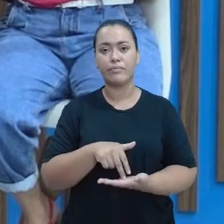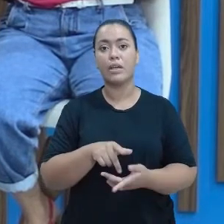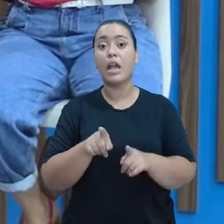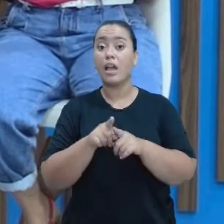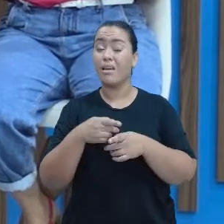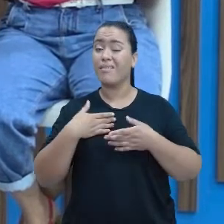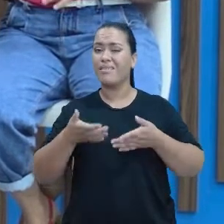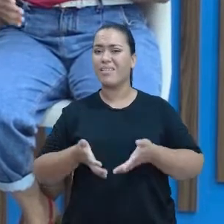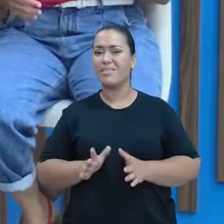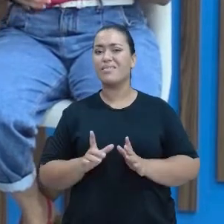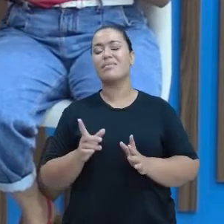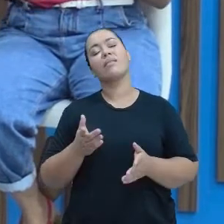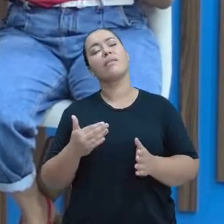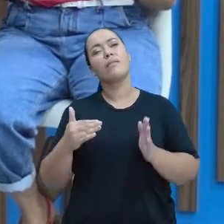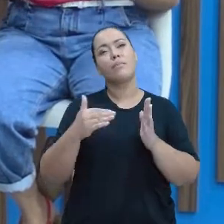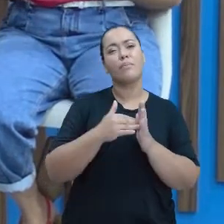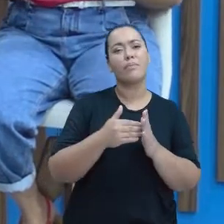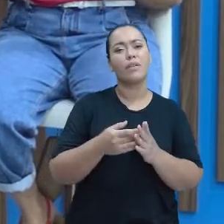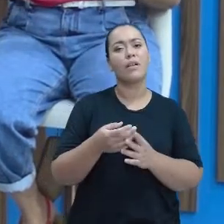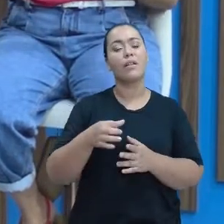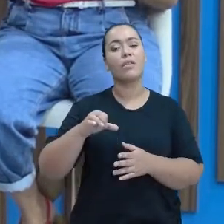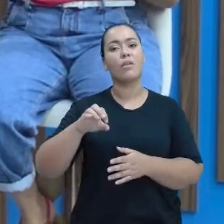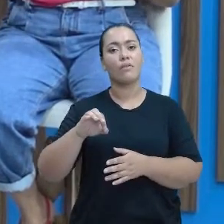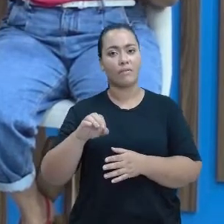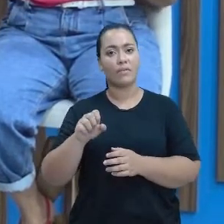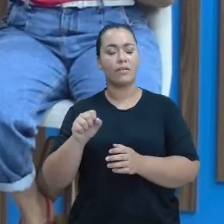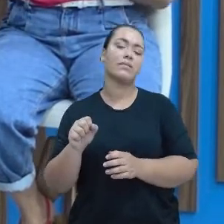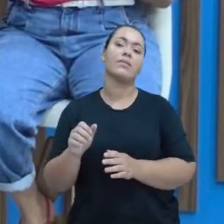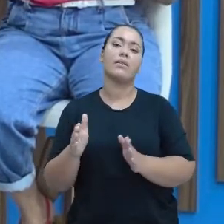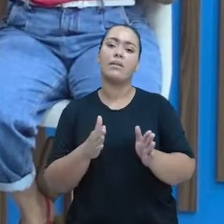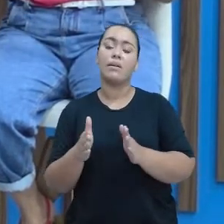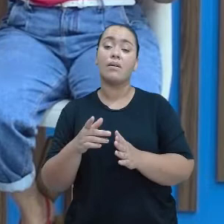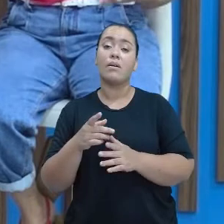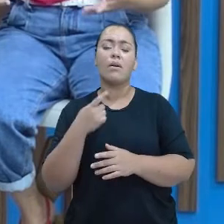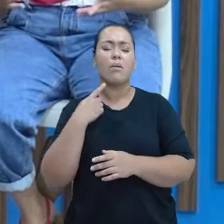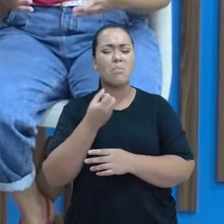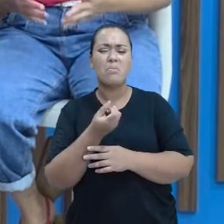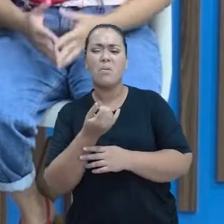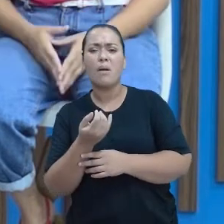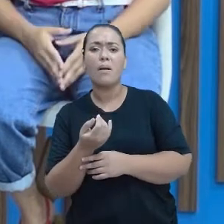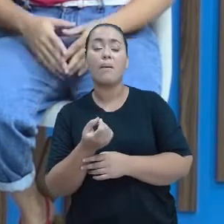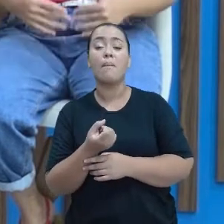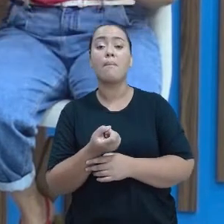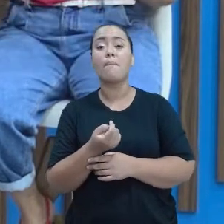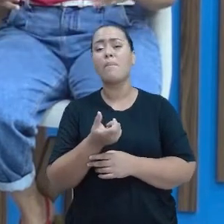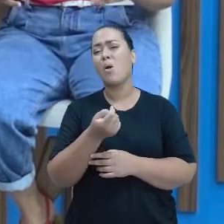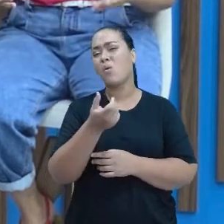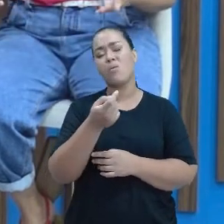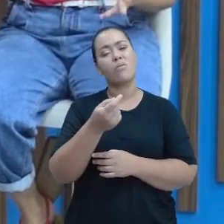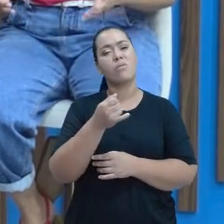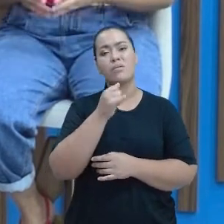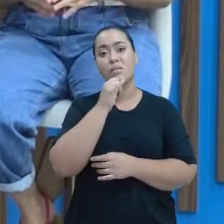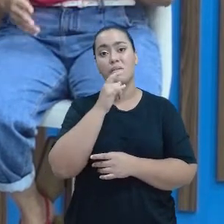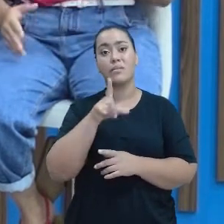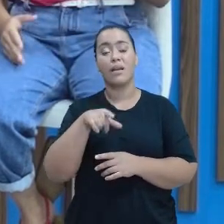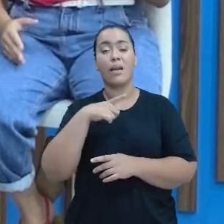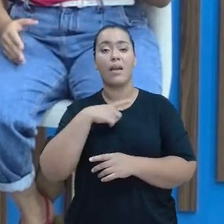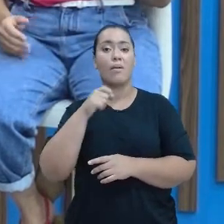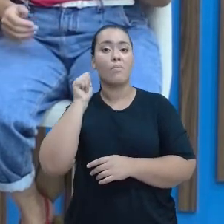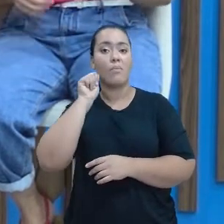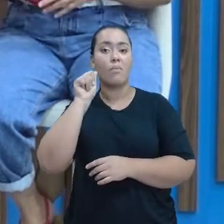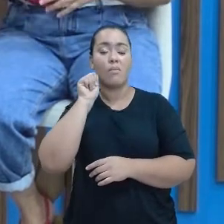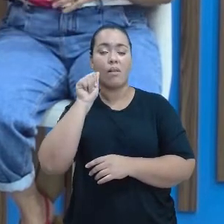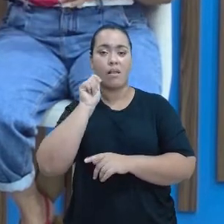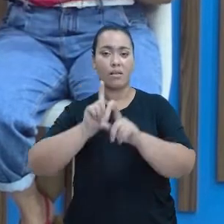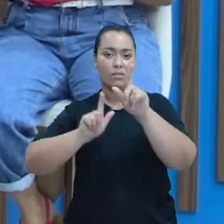anos 90, então foram poucos exemplos que eu posso citar de mulheres que eu vi em posições de destaque no jornalismo, na